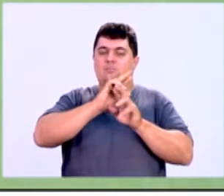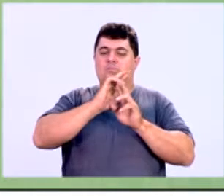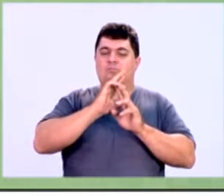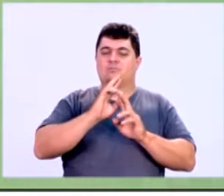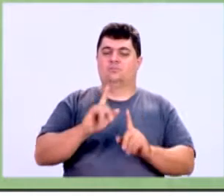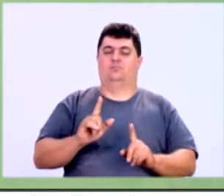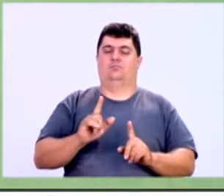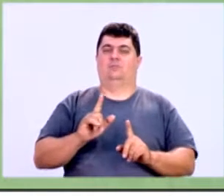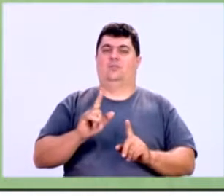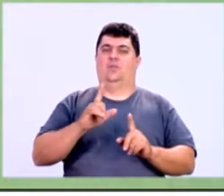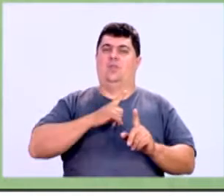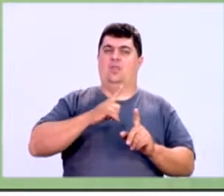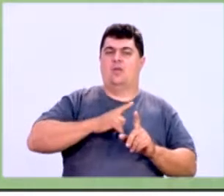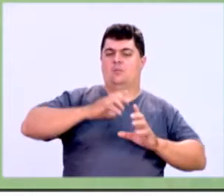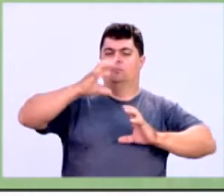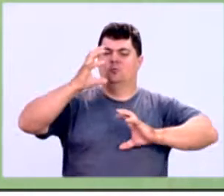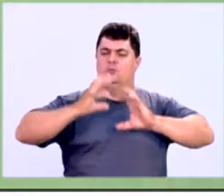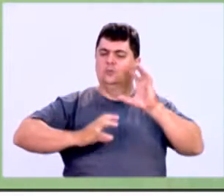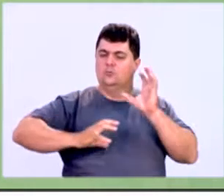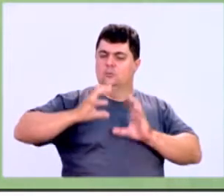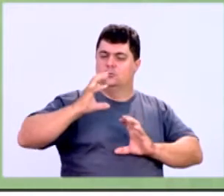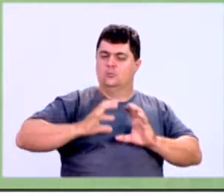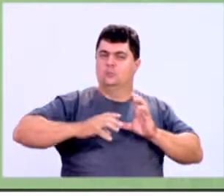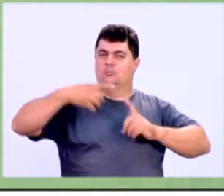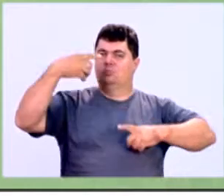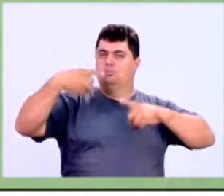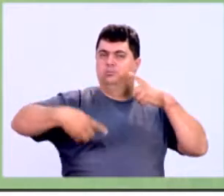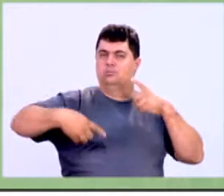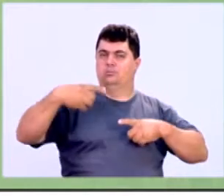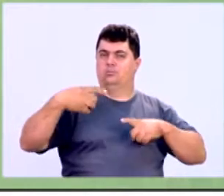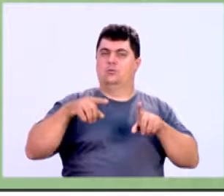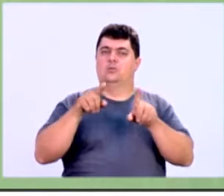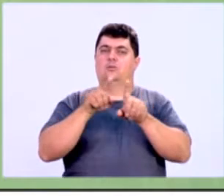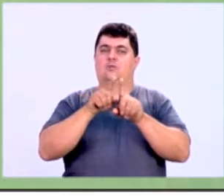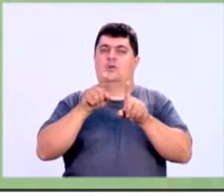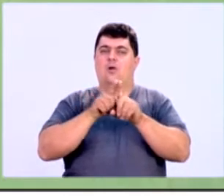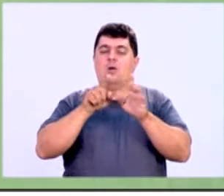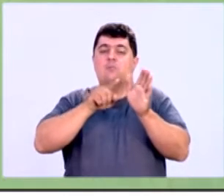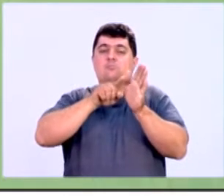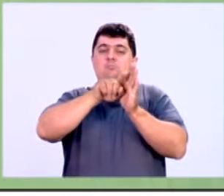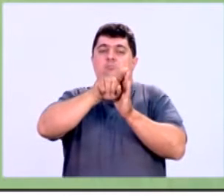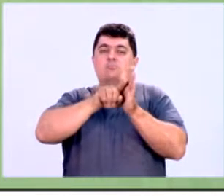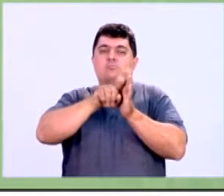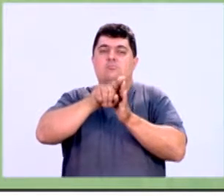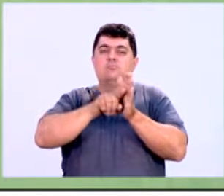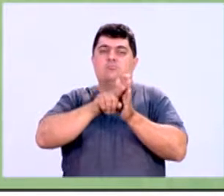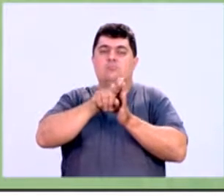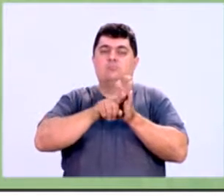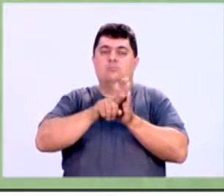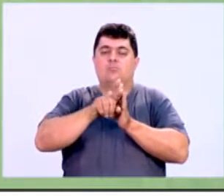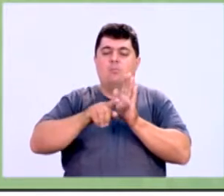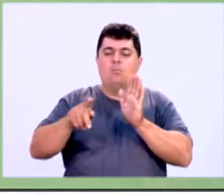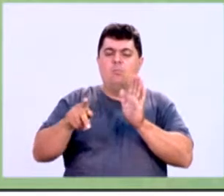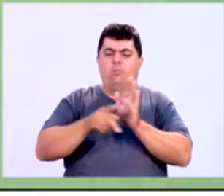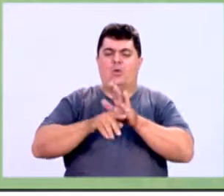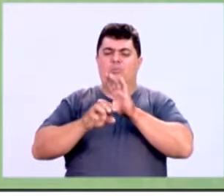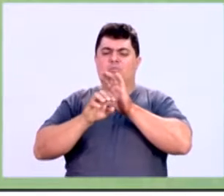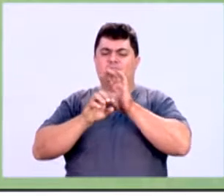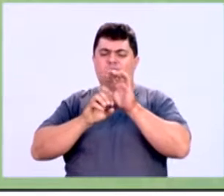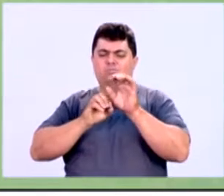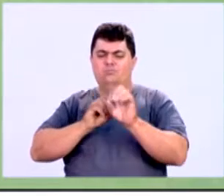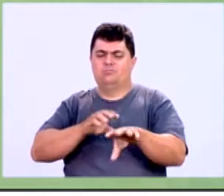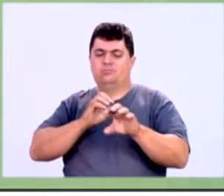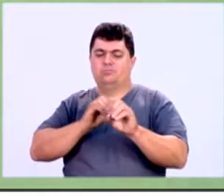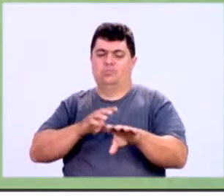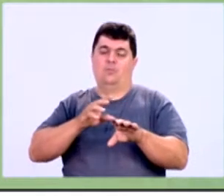sendo discutida, debatida, que é a pesquisa como um princípio educativo para a educação